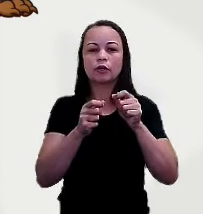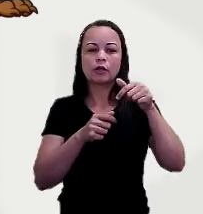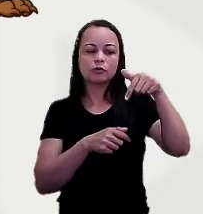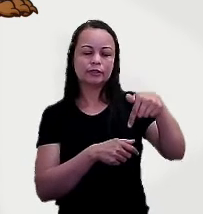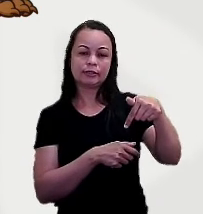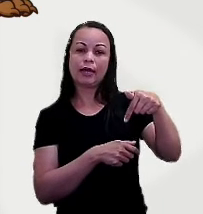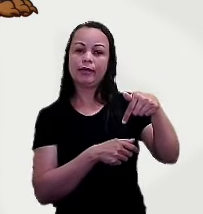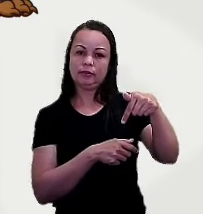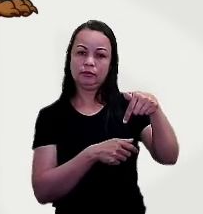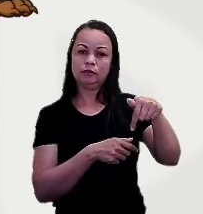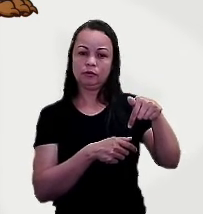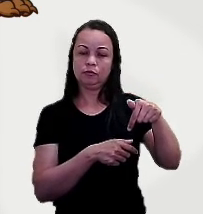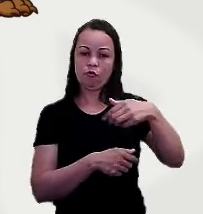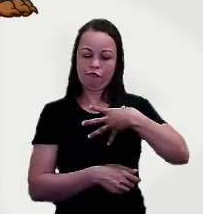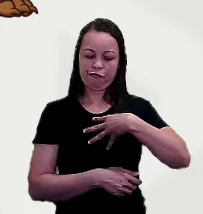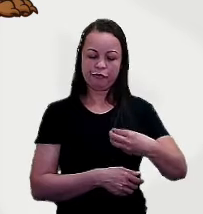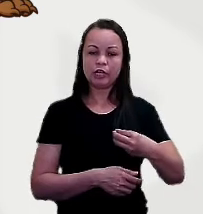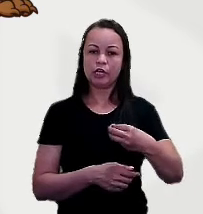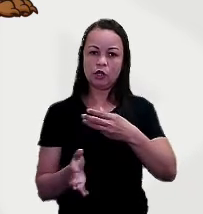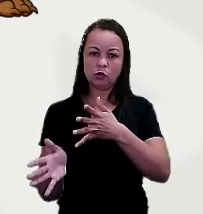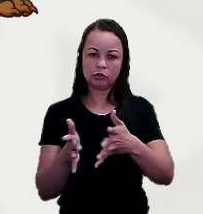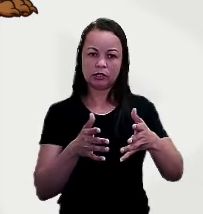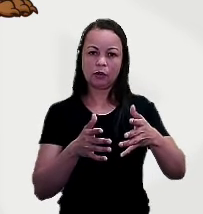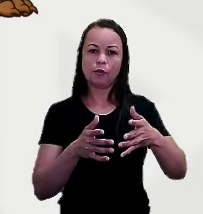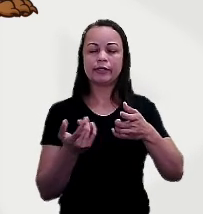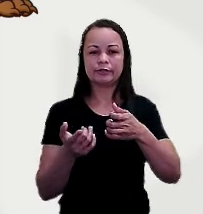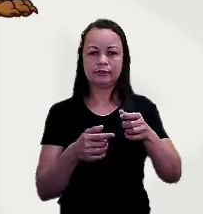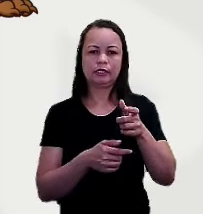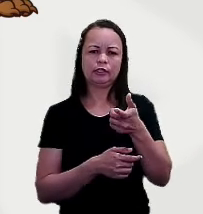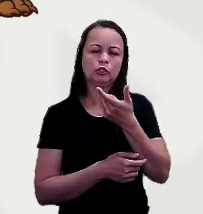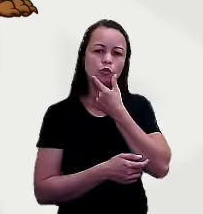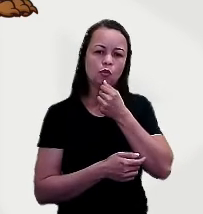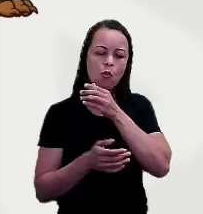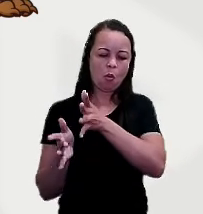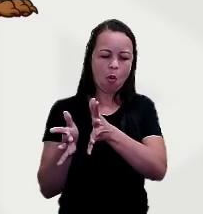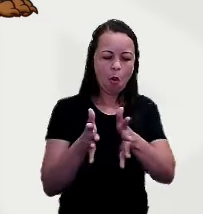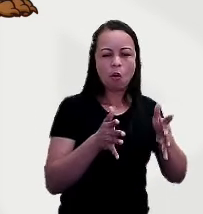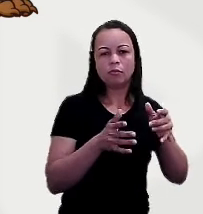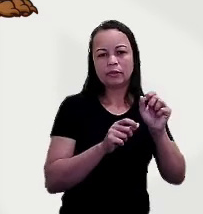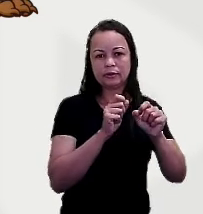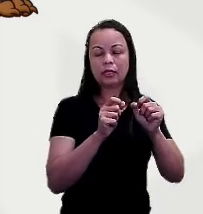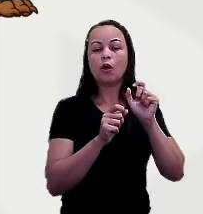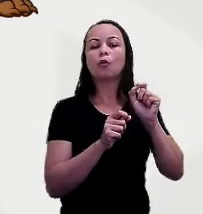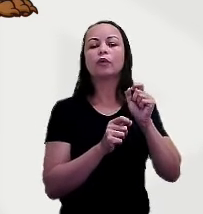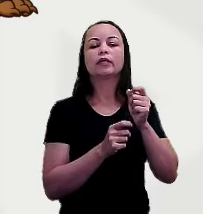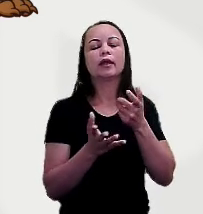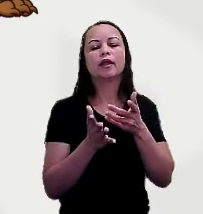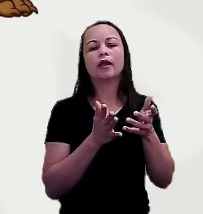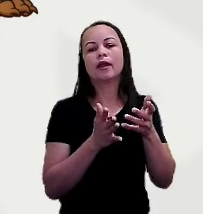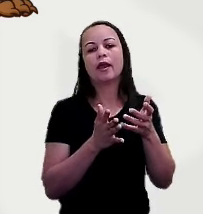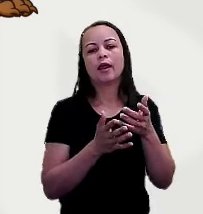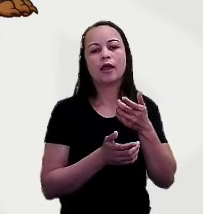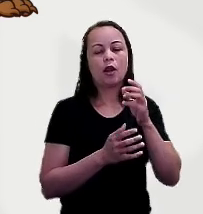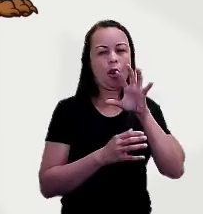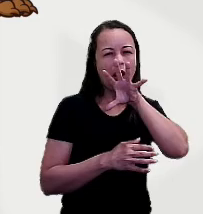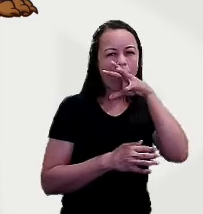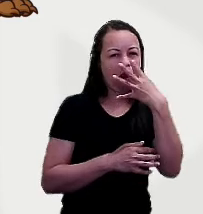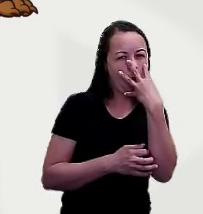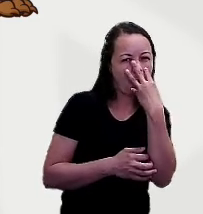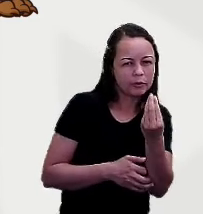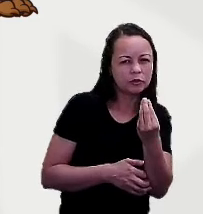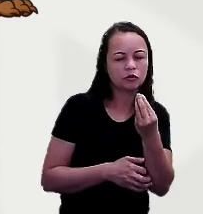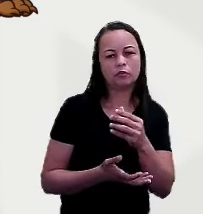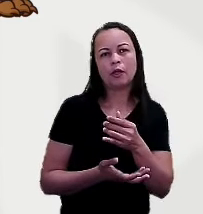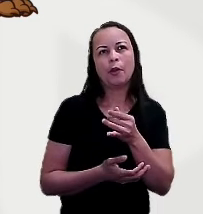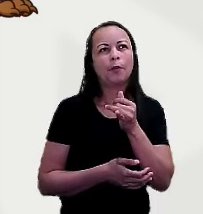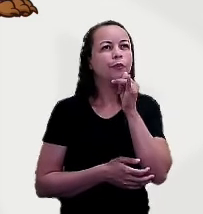uma sequência de filhos do mesmo sexo será um lobisomem. Por exemplo, uma família